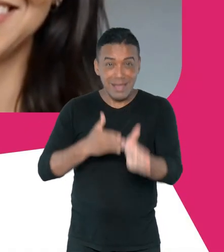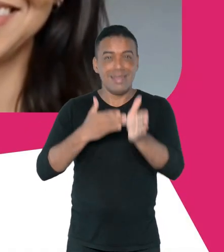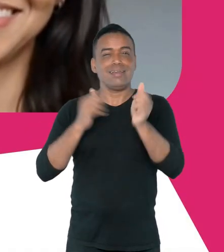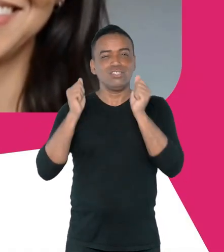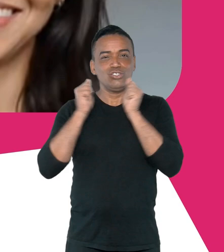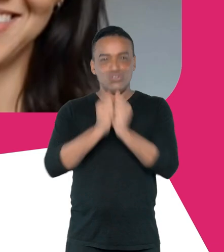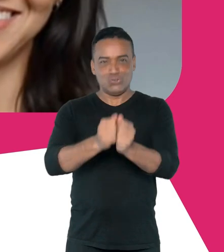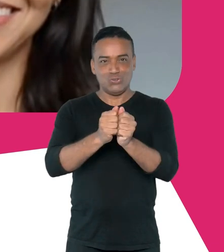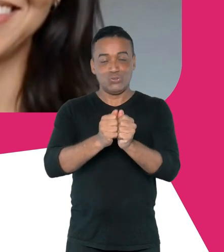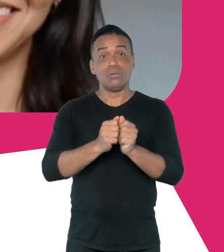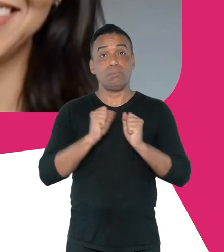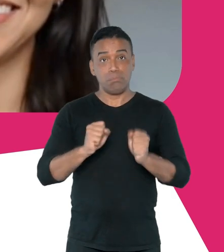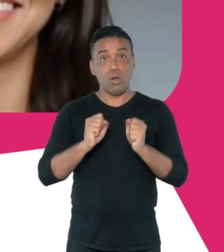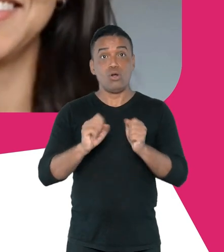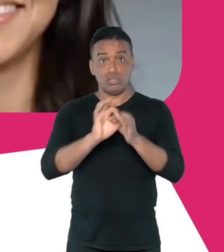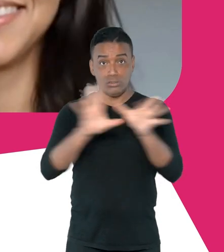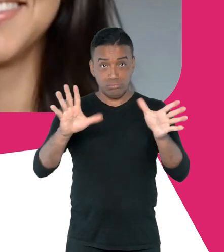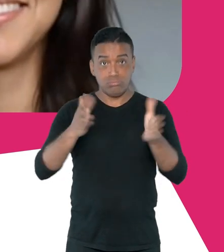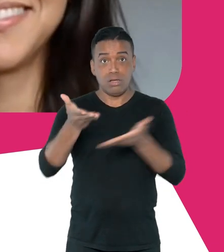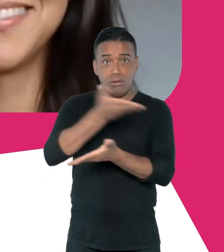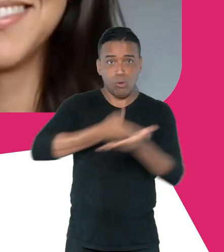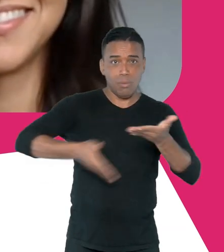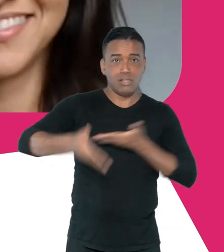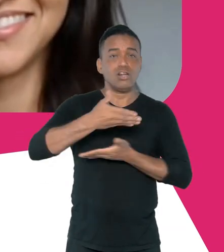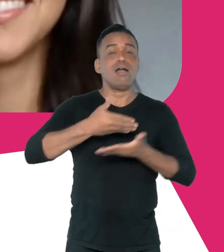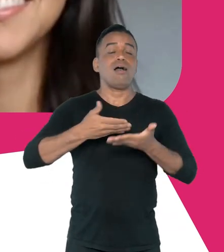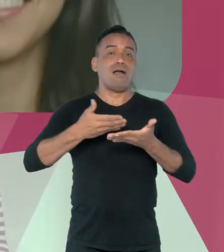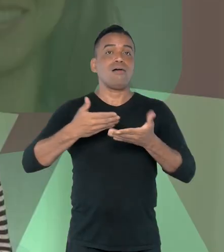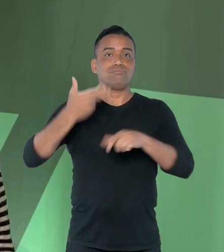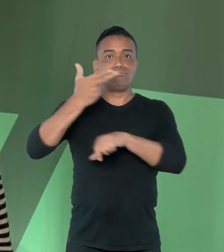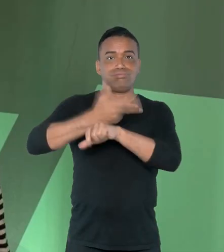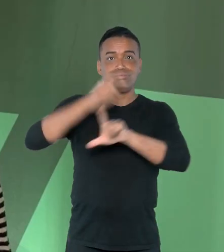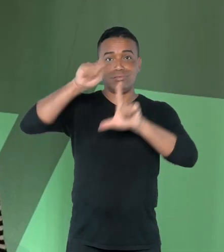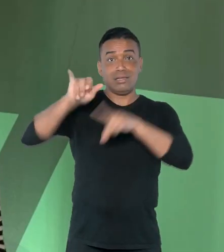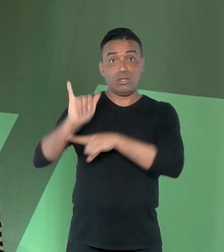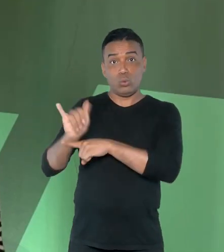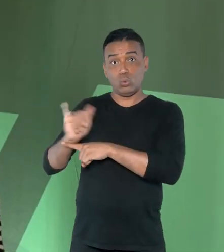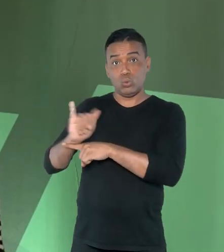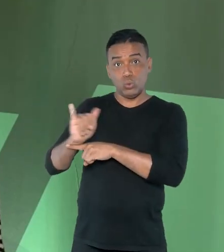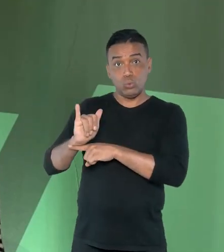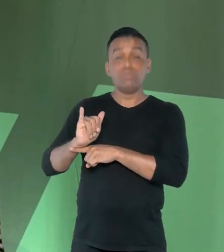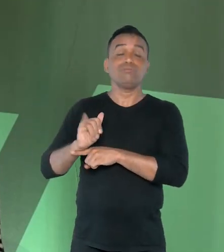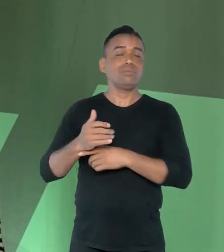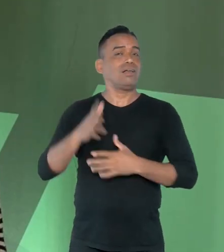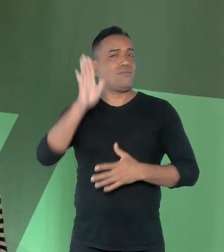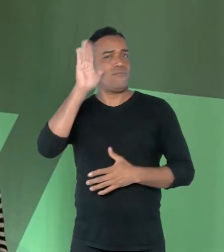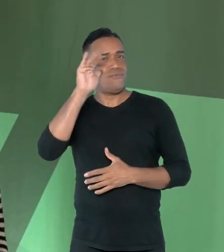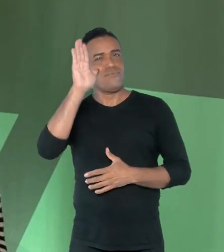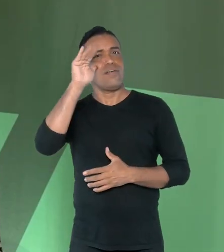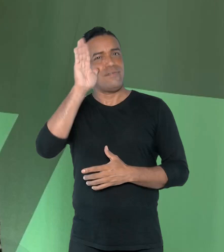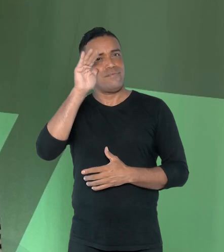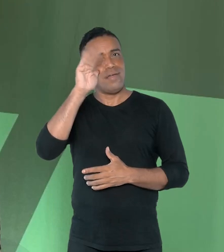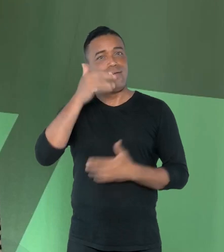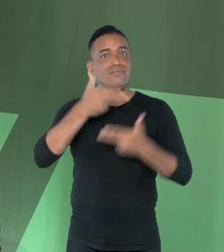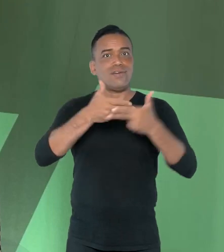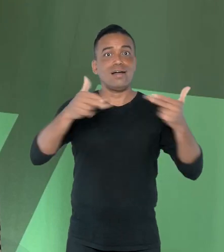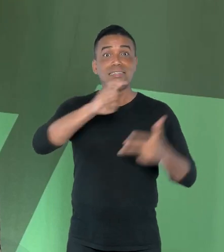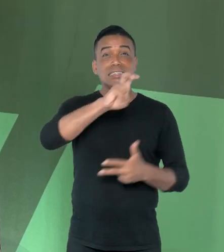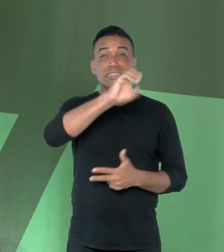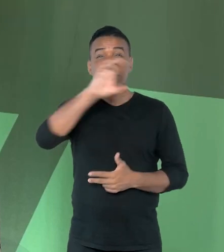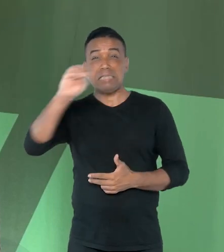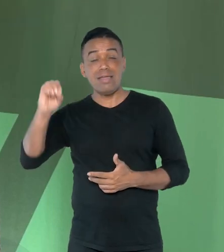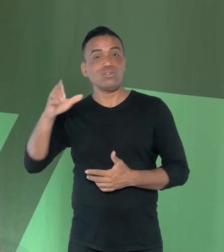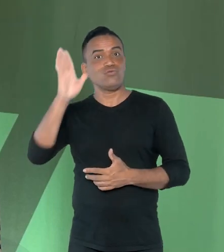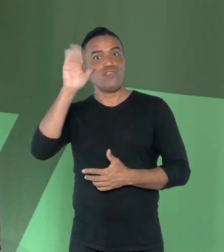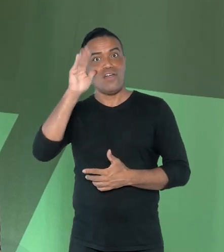segue juntos. Você pode compartilhar esse programa que está aqui no YouTube do Sempre um Papo e assistir aos mais de